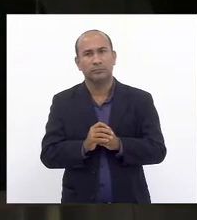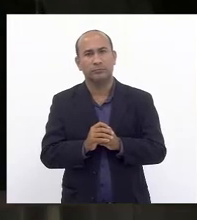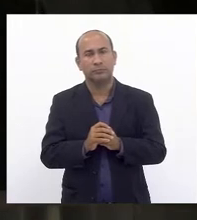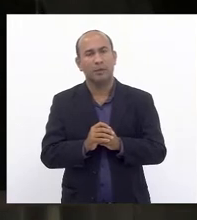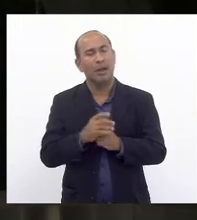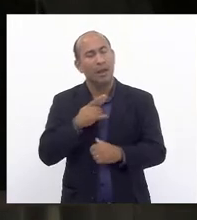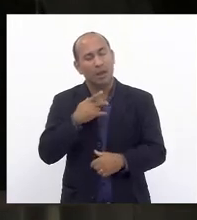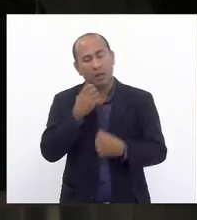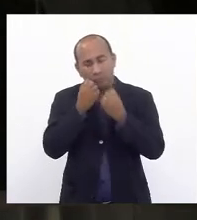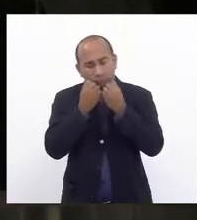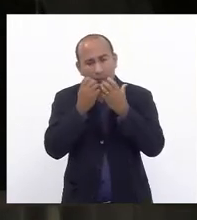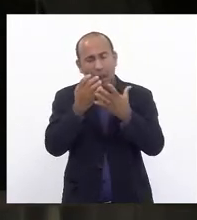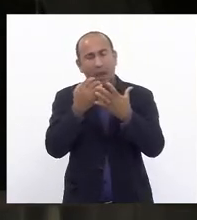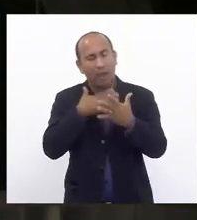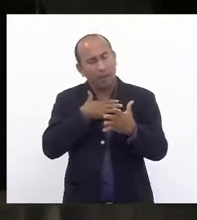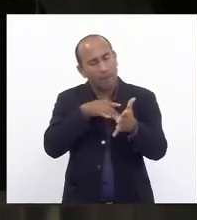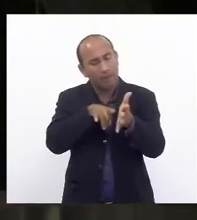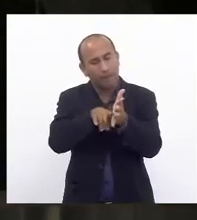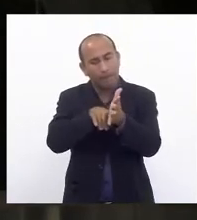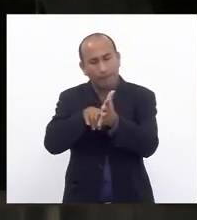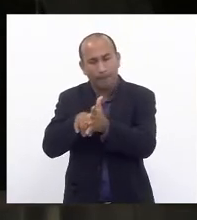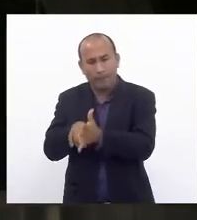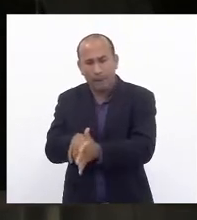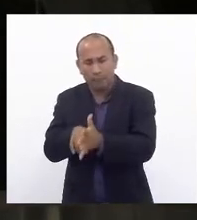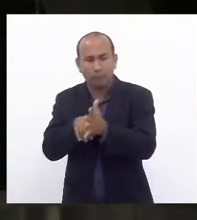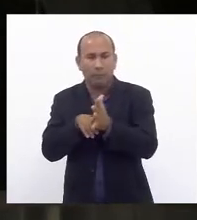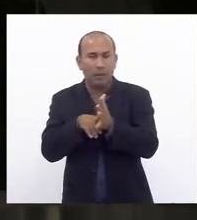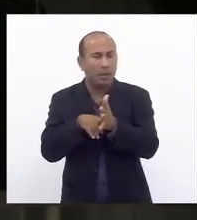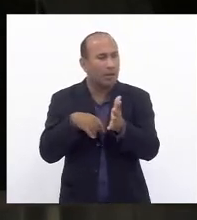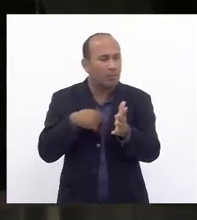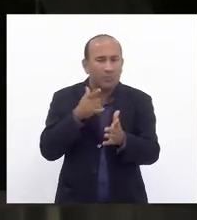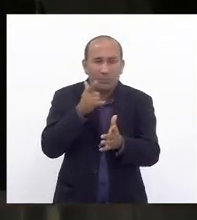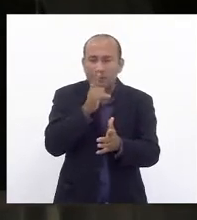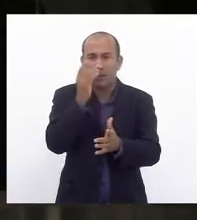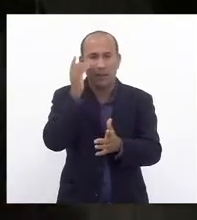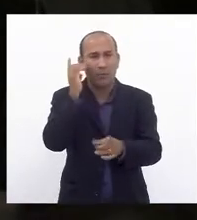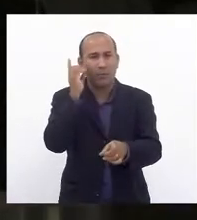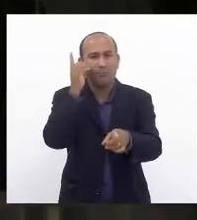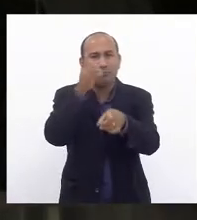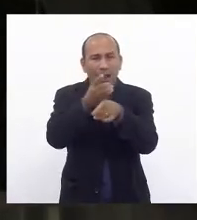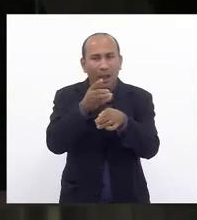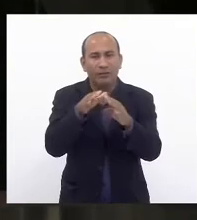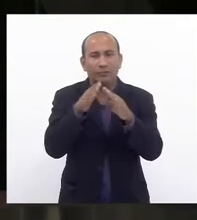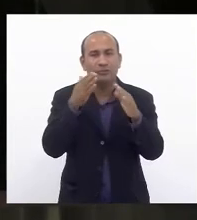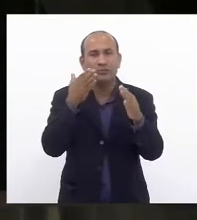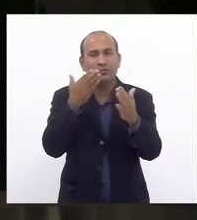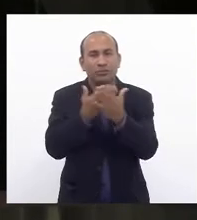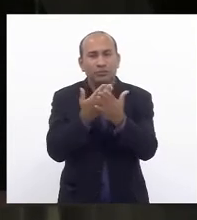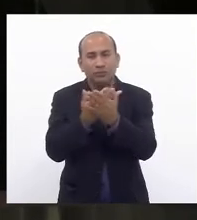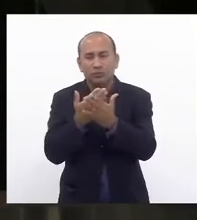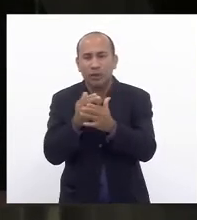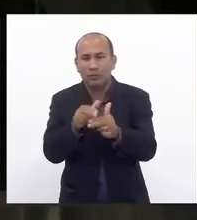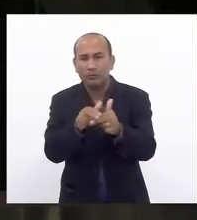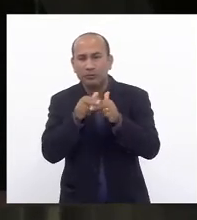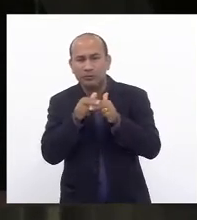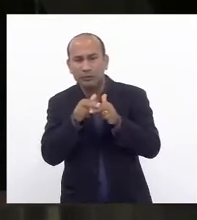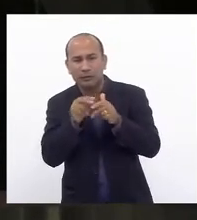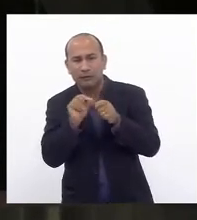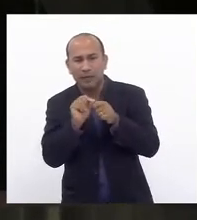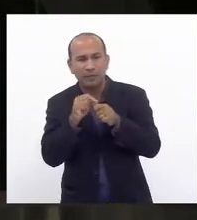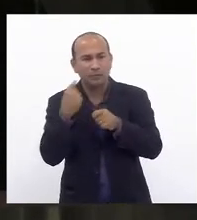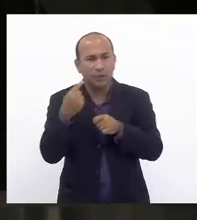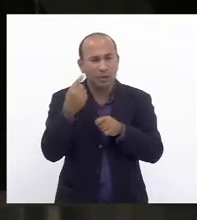Eu confesso que eu pesquisei e não consegui encontrar ainda estudos que conduzam a gente a